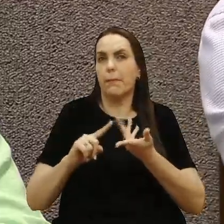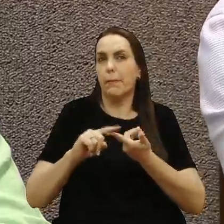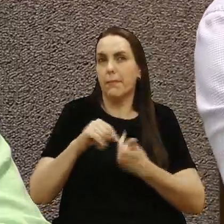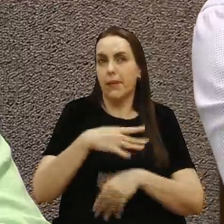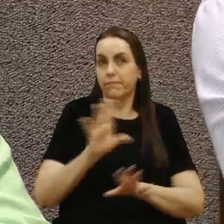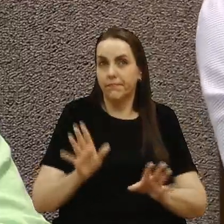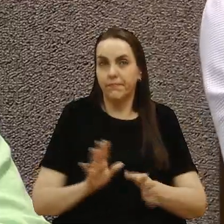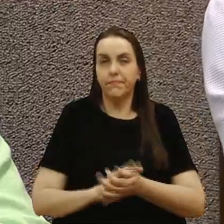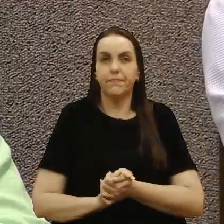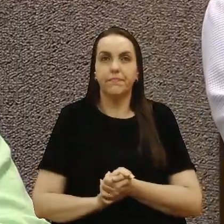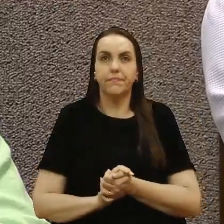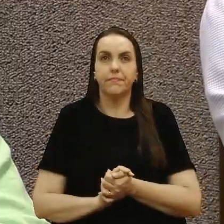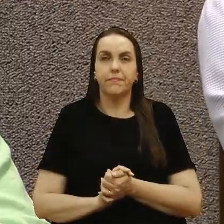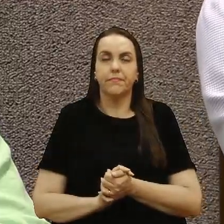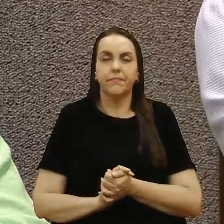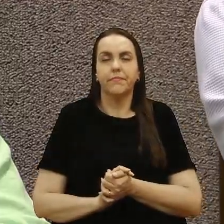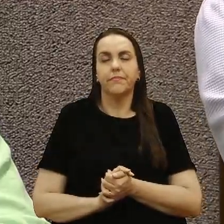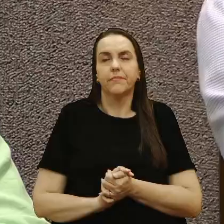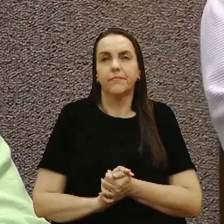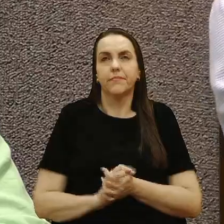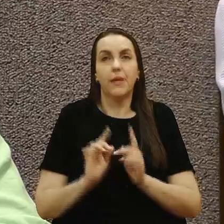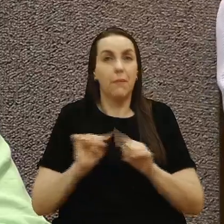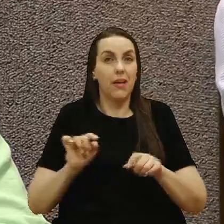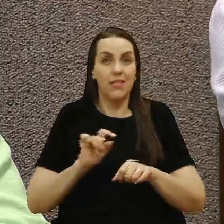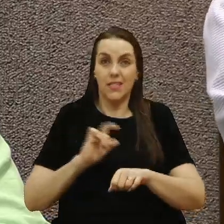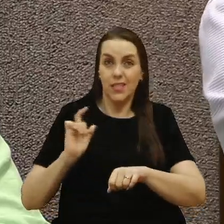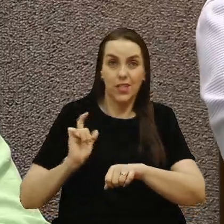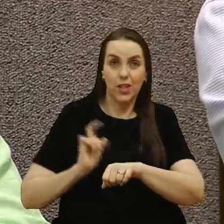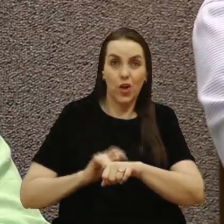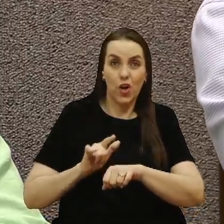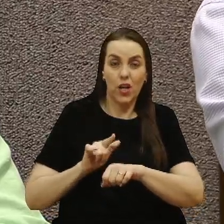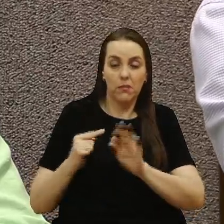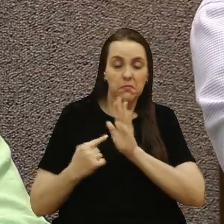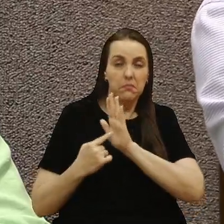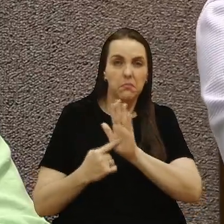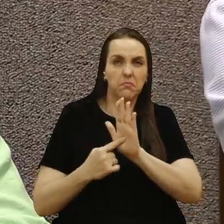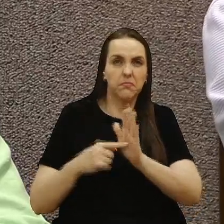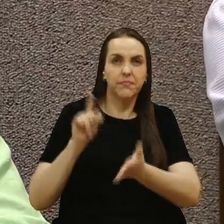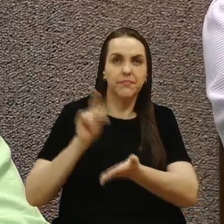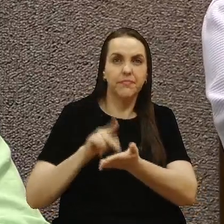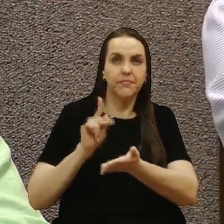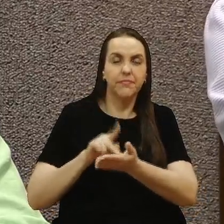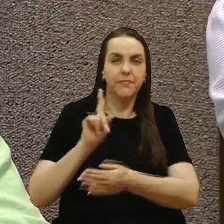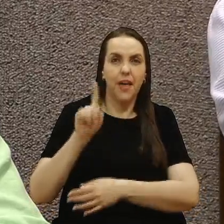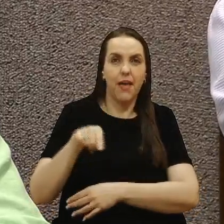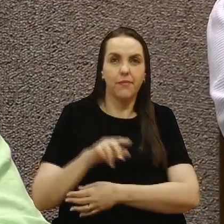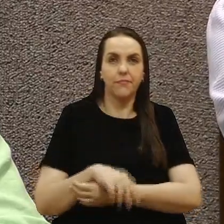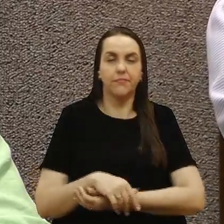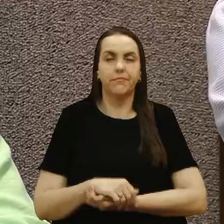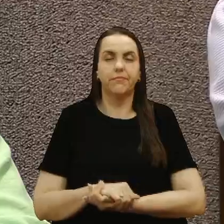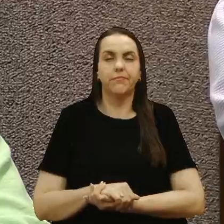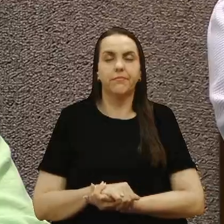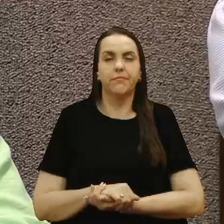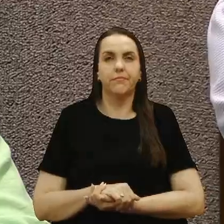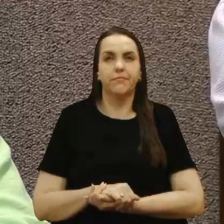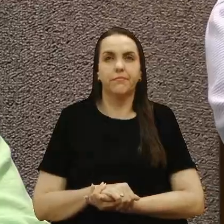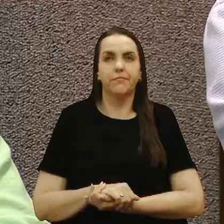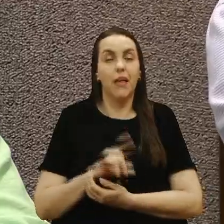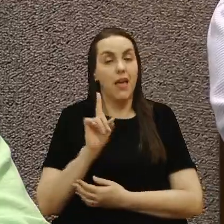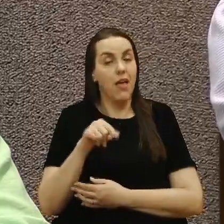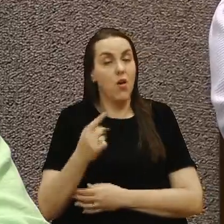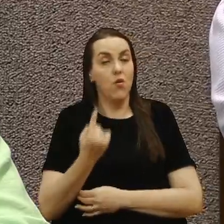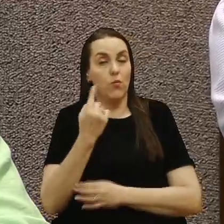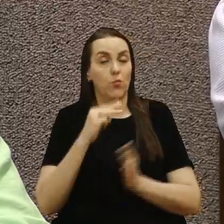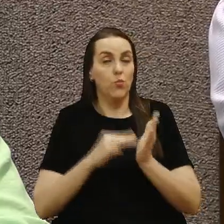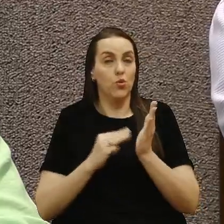parará, e na hora H eles mostram realmente quem eles são. Então, esse é um dos